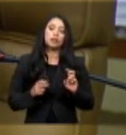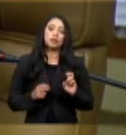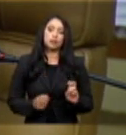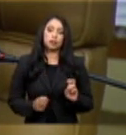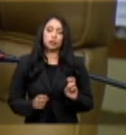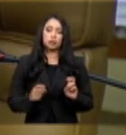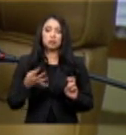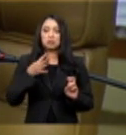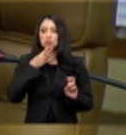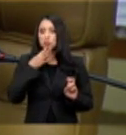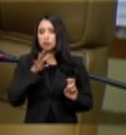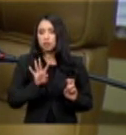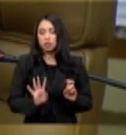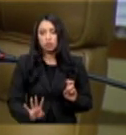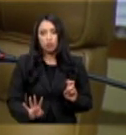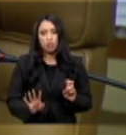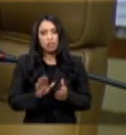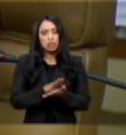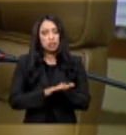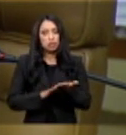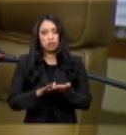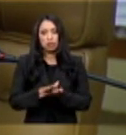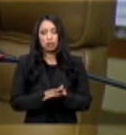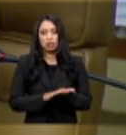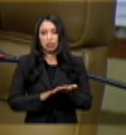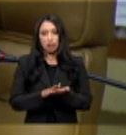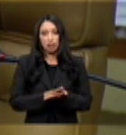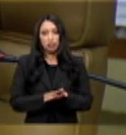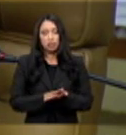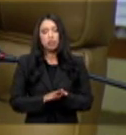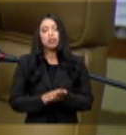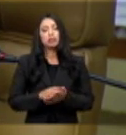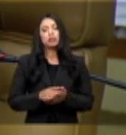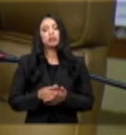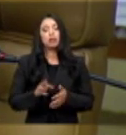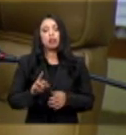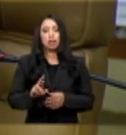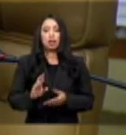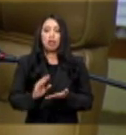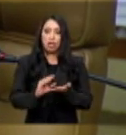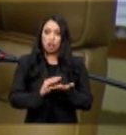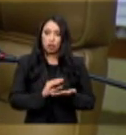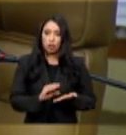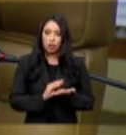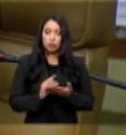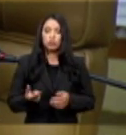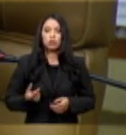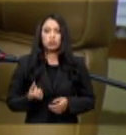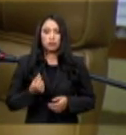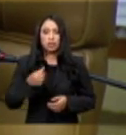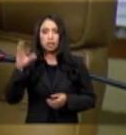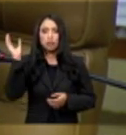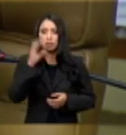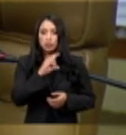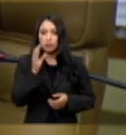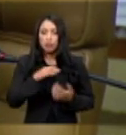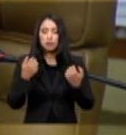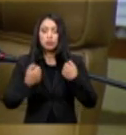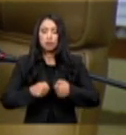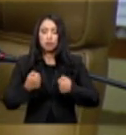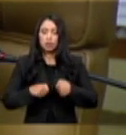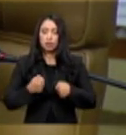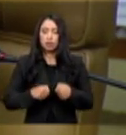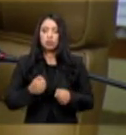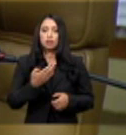se desconhece que o ingresso de recursos financeiros de forma mais rápida e necessários aos